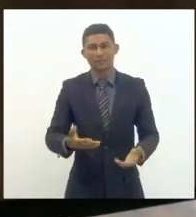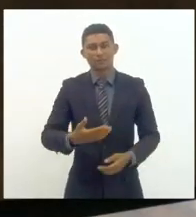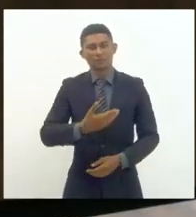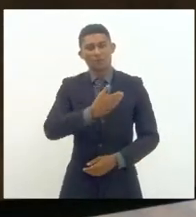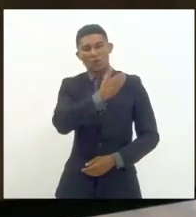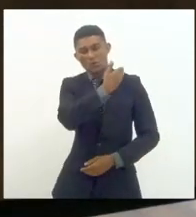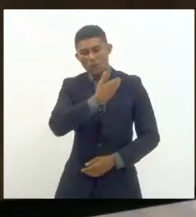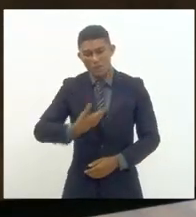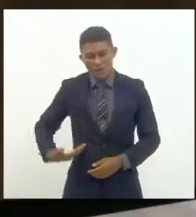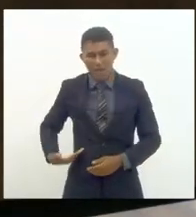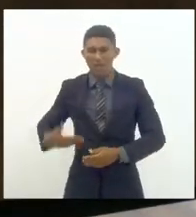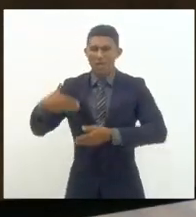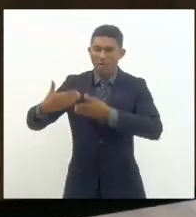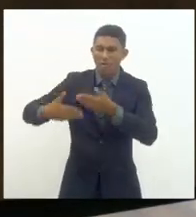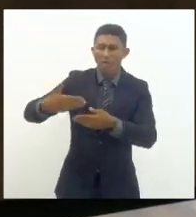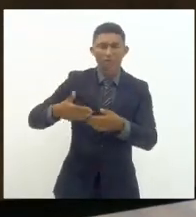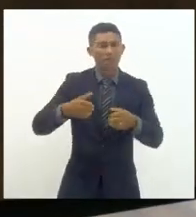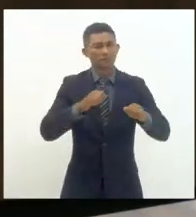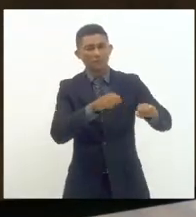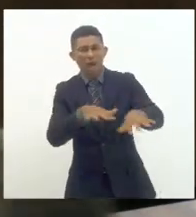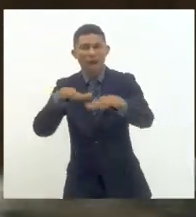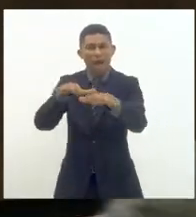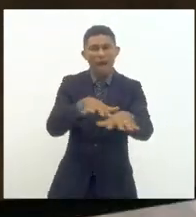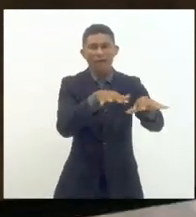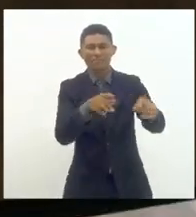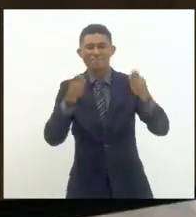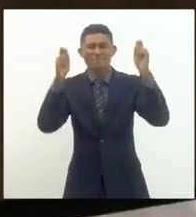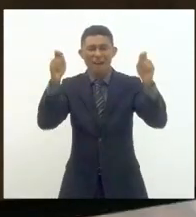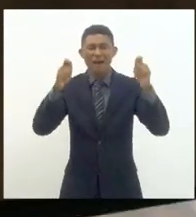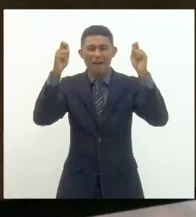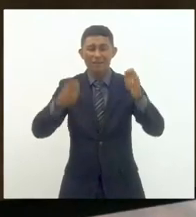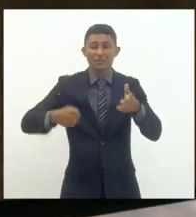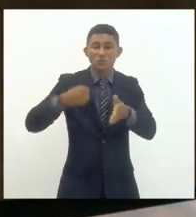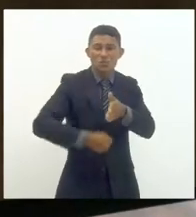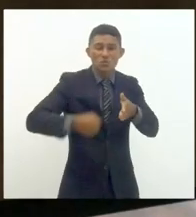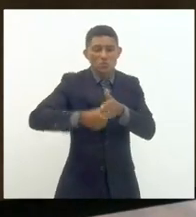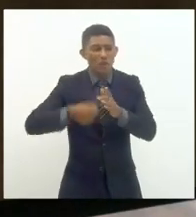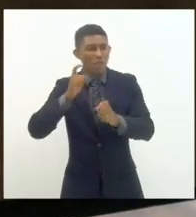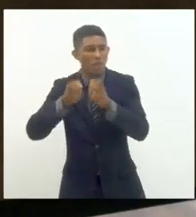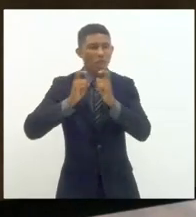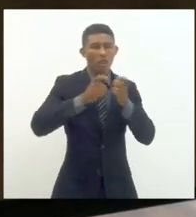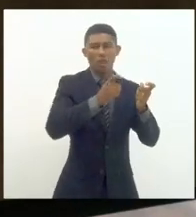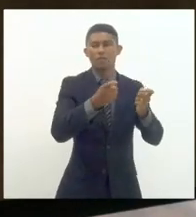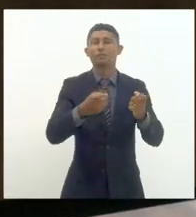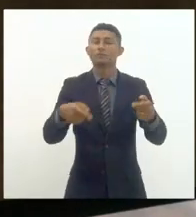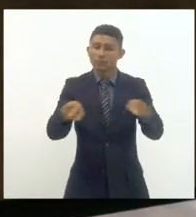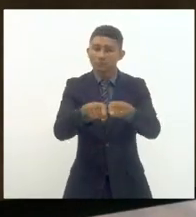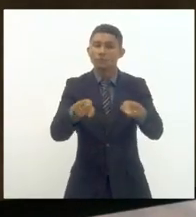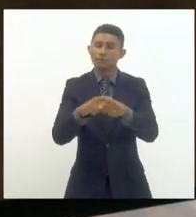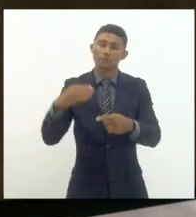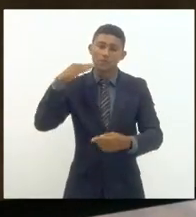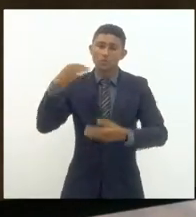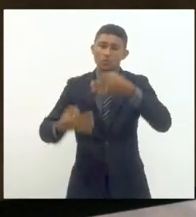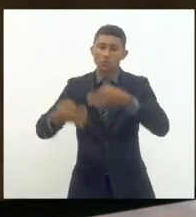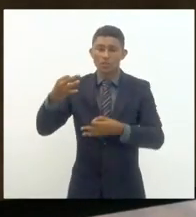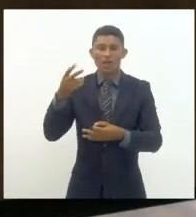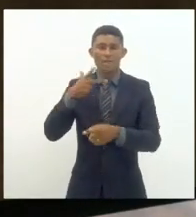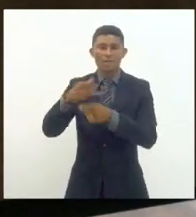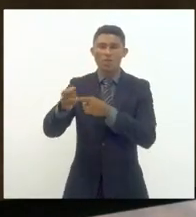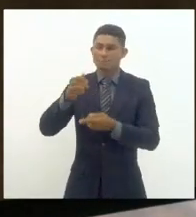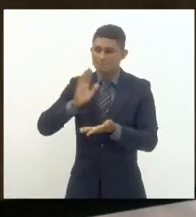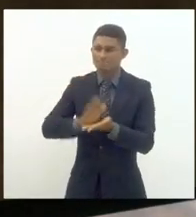governos, muitas passeatas, muitas lutas, muita negociação e também vitórias judiciais. Então,